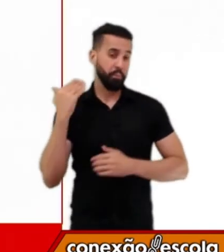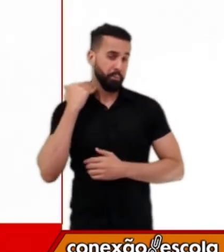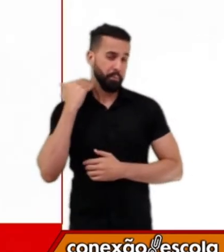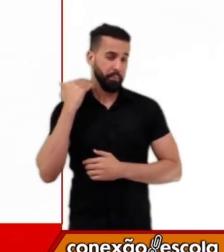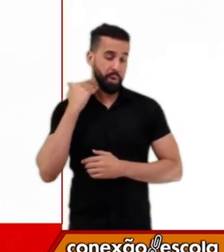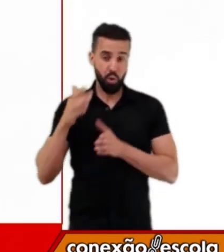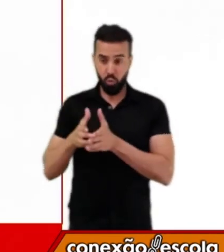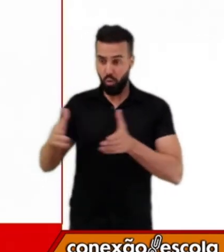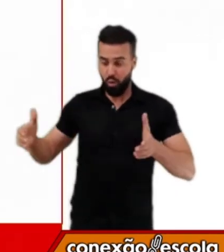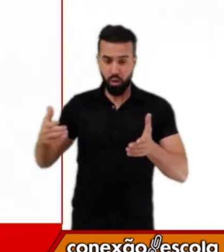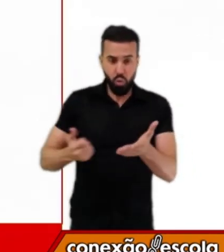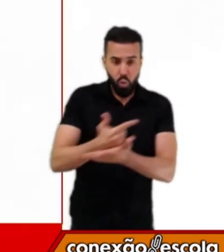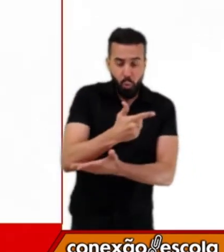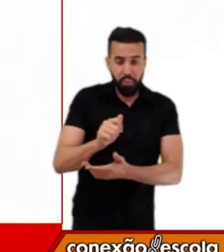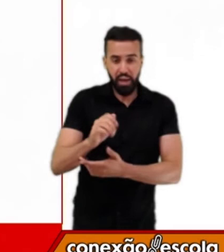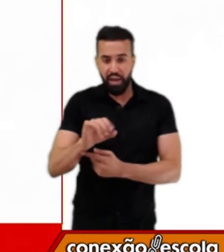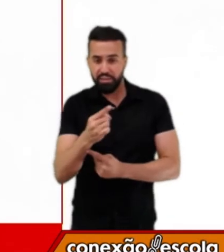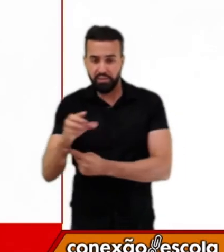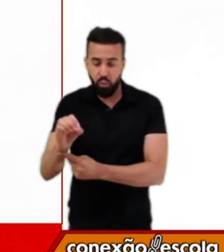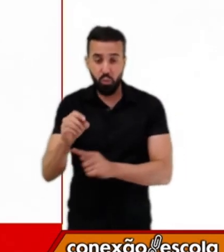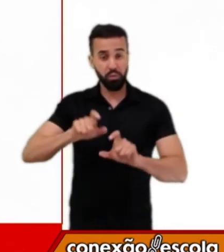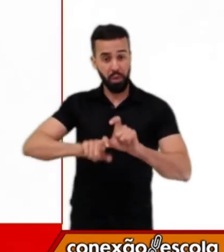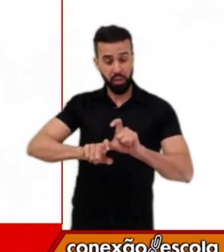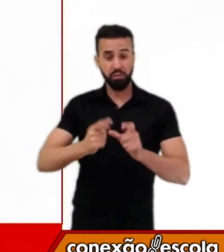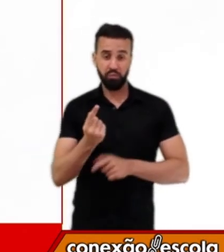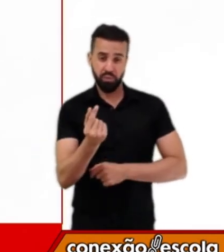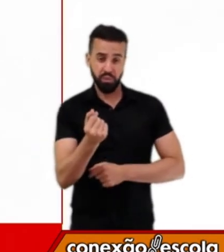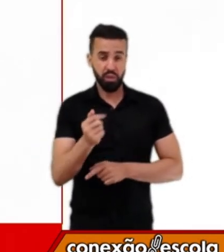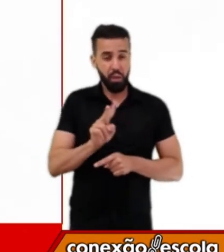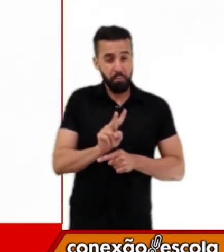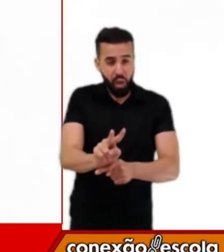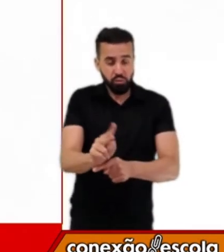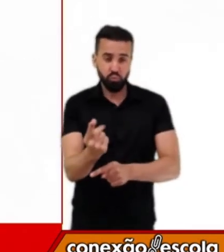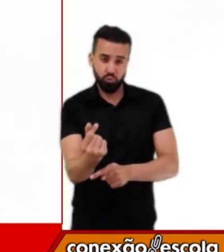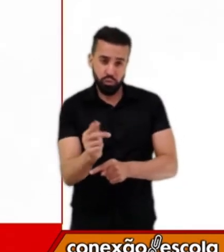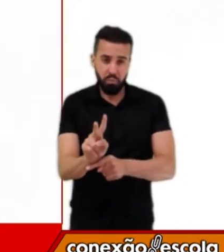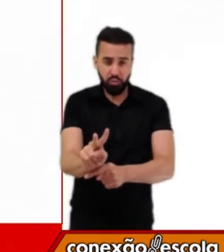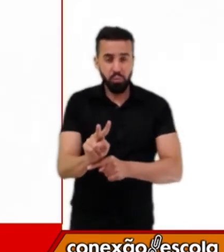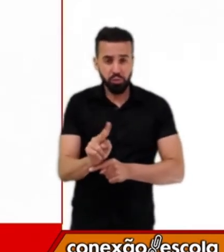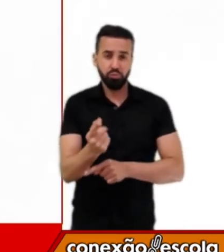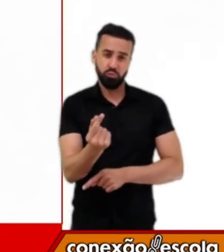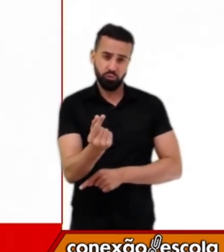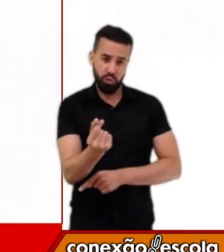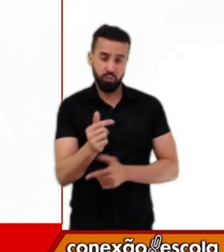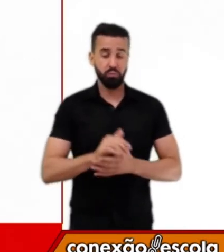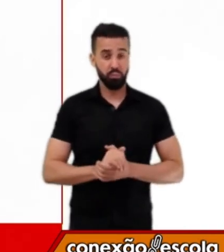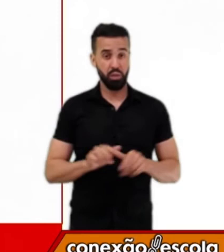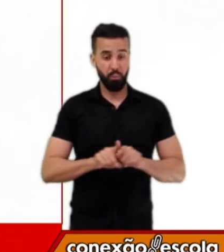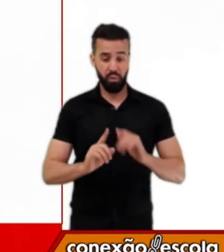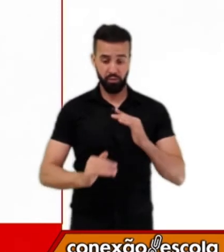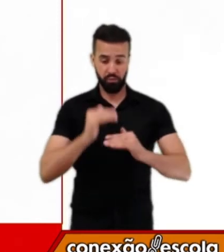indústrias por meio de compra de ações ou dependência financeira através de empréstimos. e o aprimoramento da